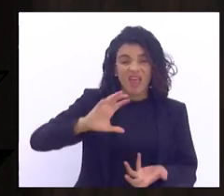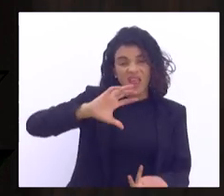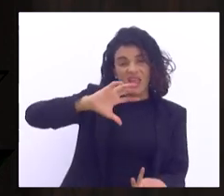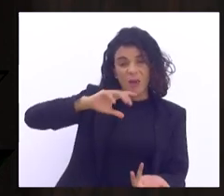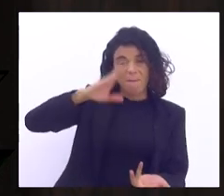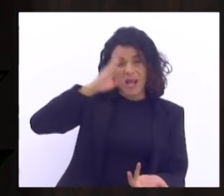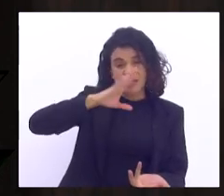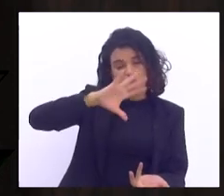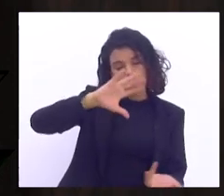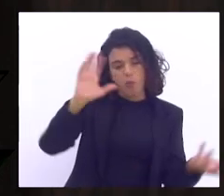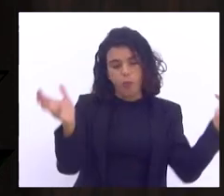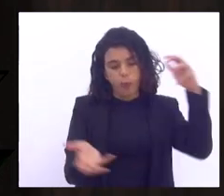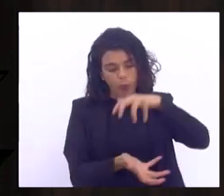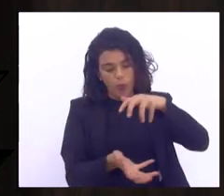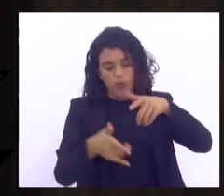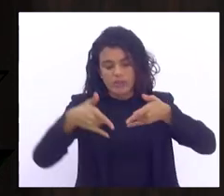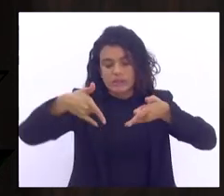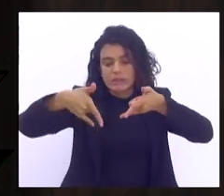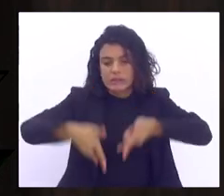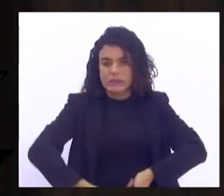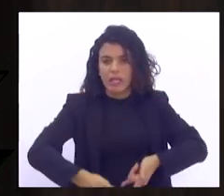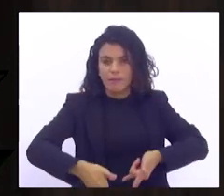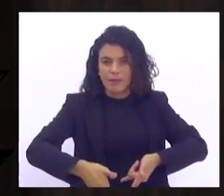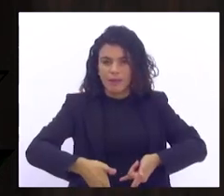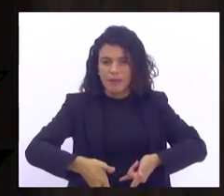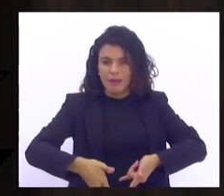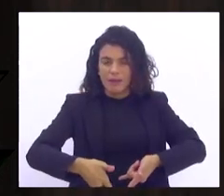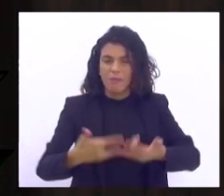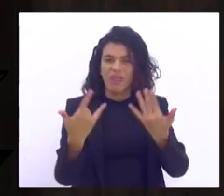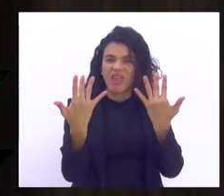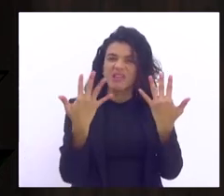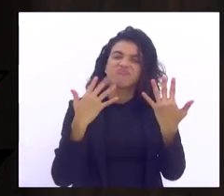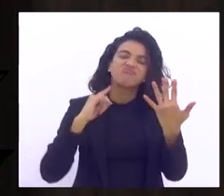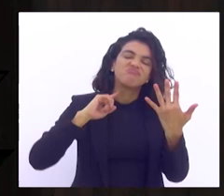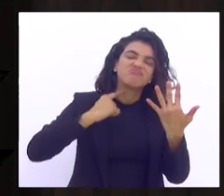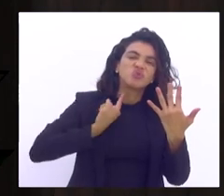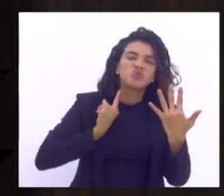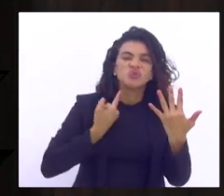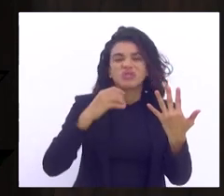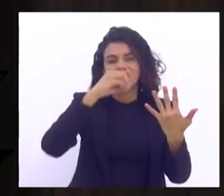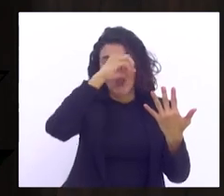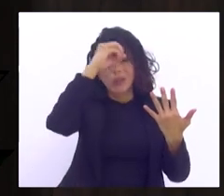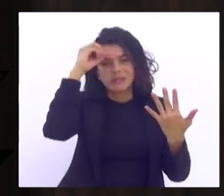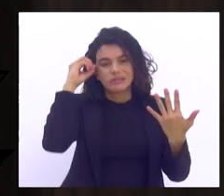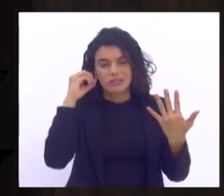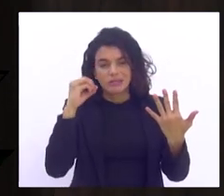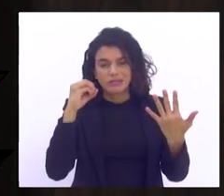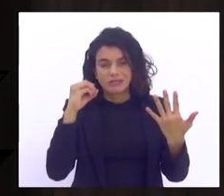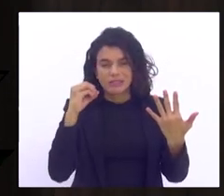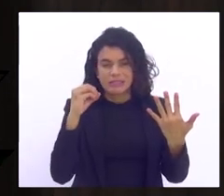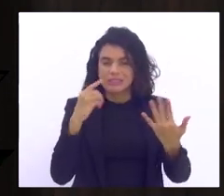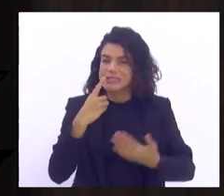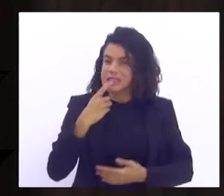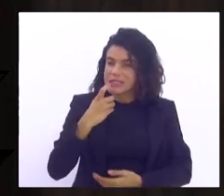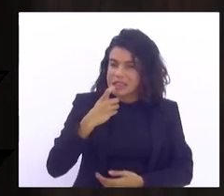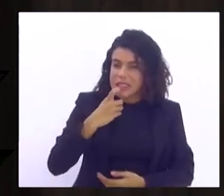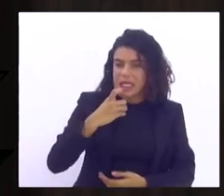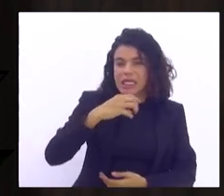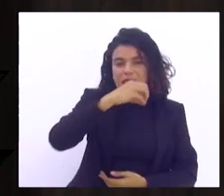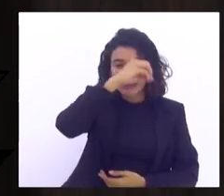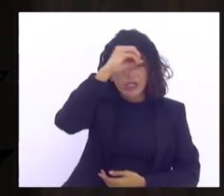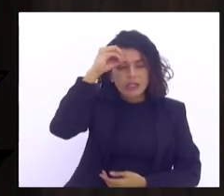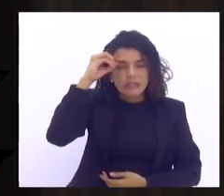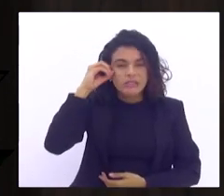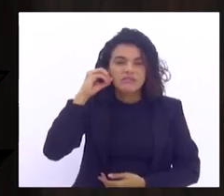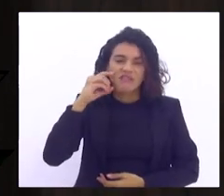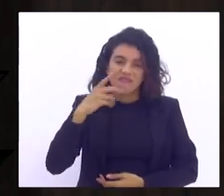cemitério por conta do sangue inocente. Que, com certeza, esse sangue dos inocentes clamará a